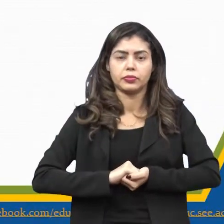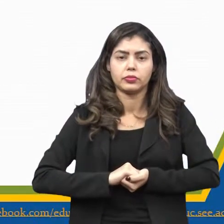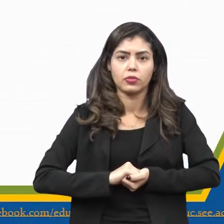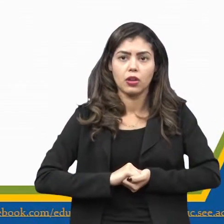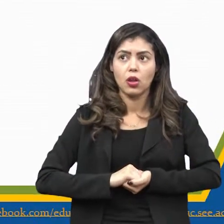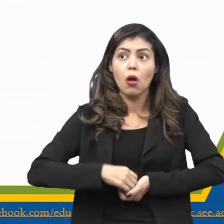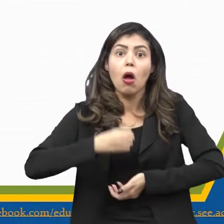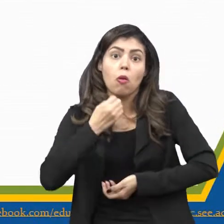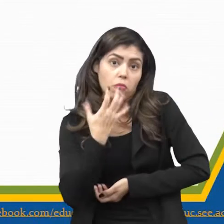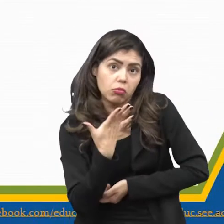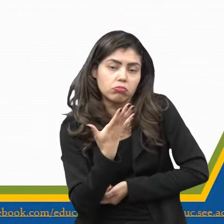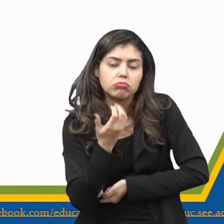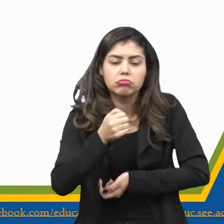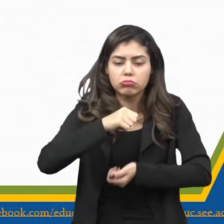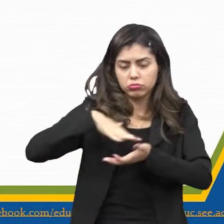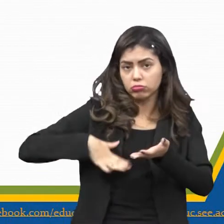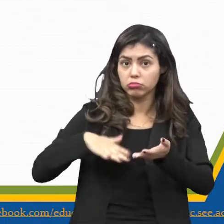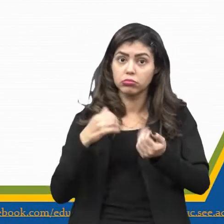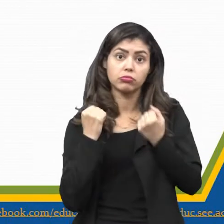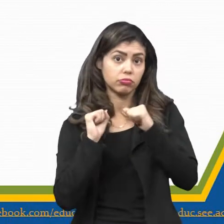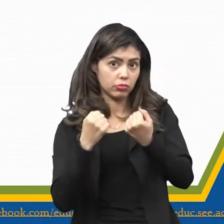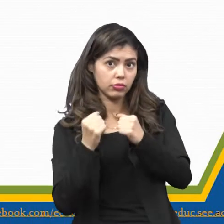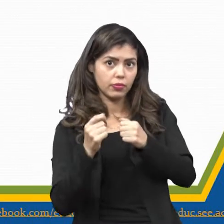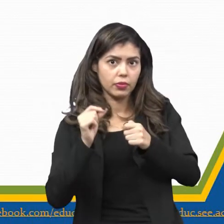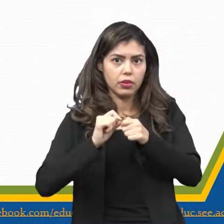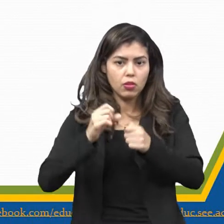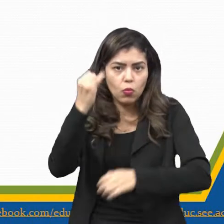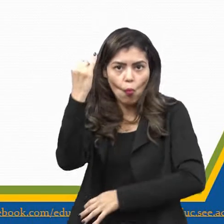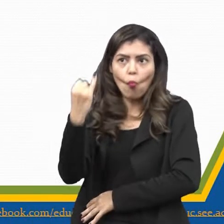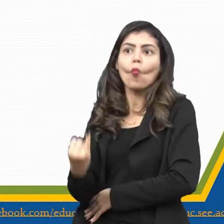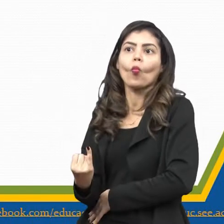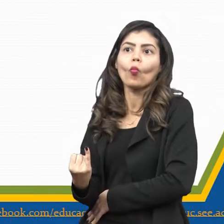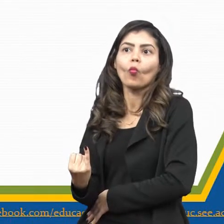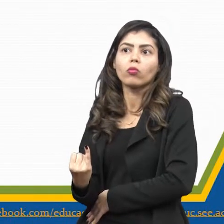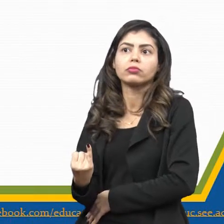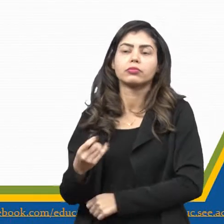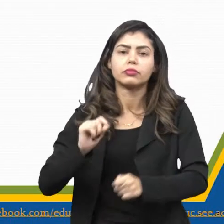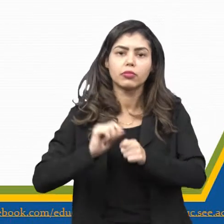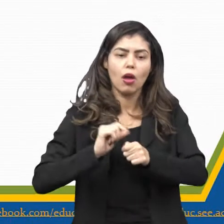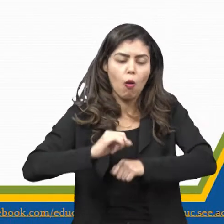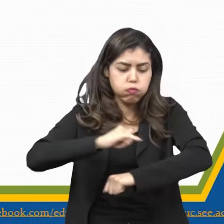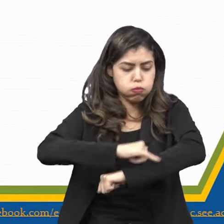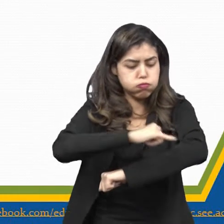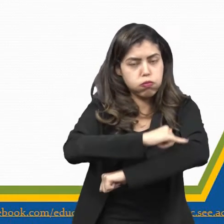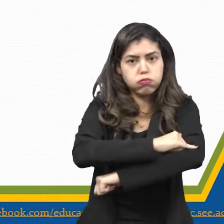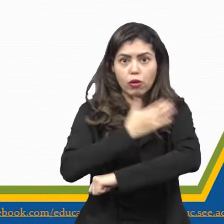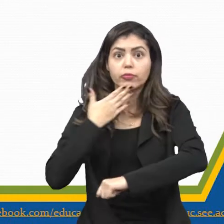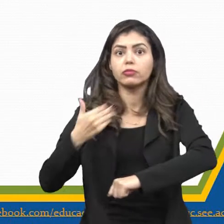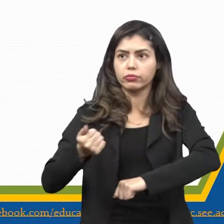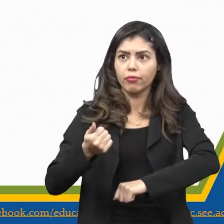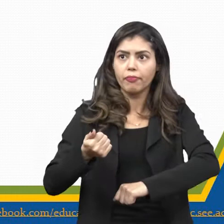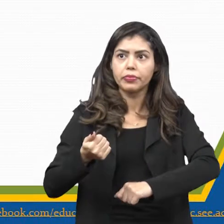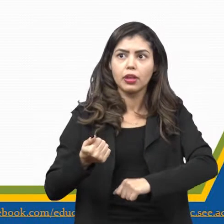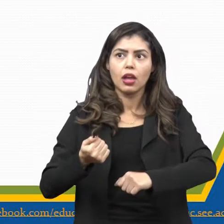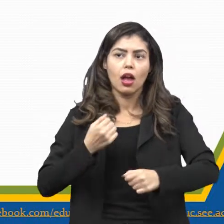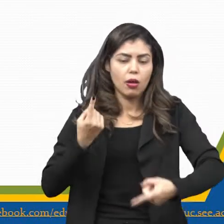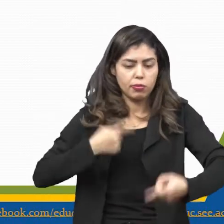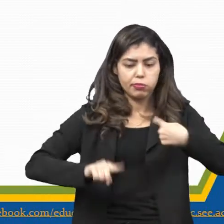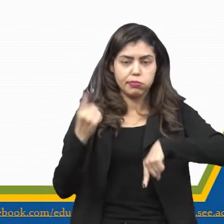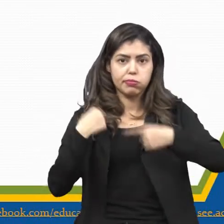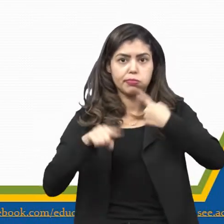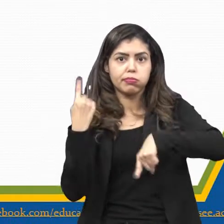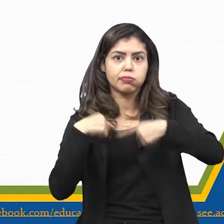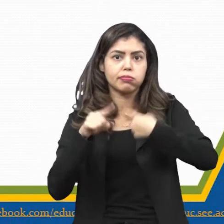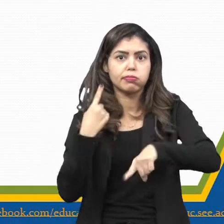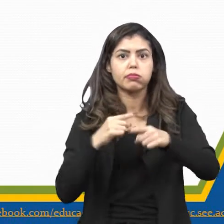Os benefícios da atividade física: ajuda no emagrecimento, combate a obesidade, melhora a circulação